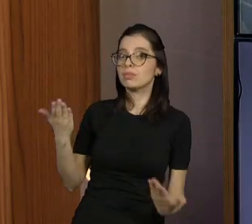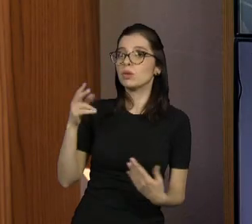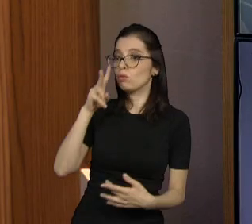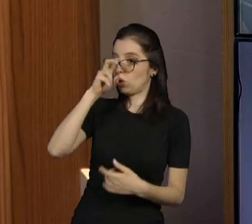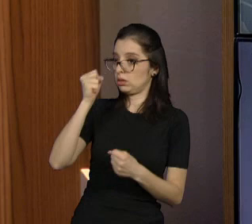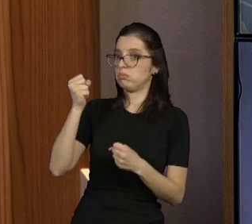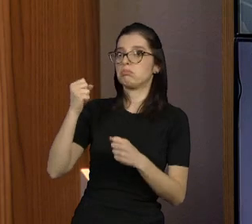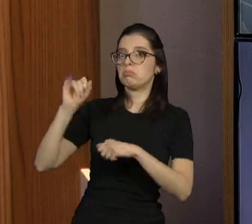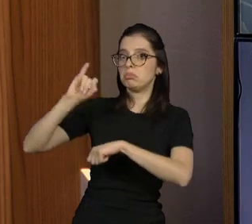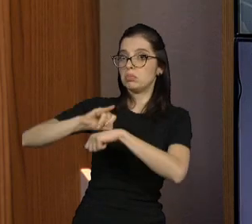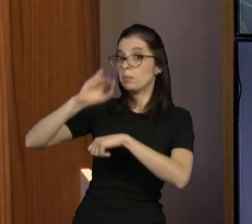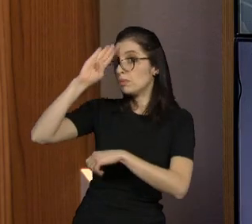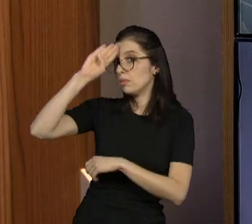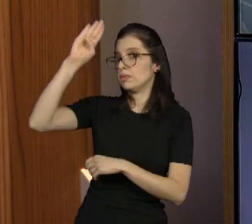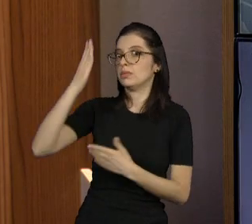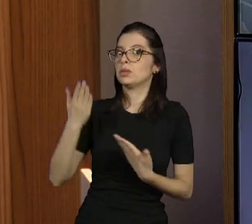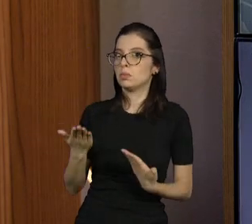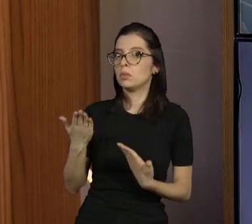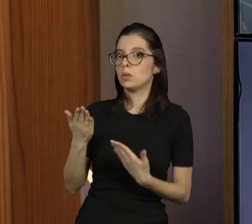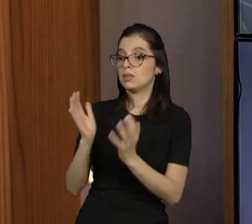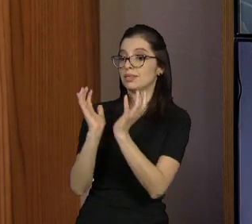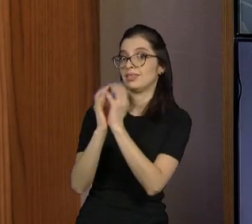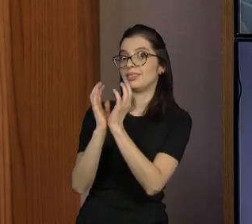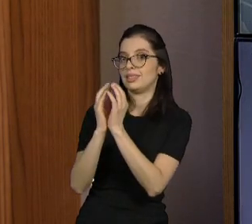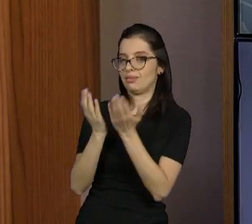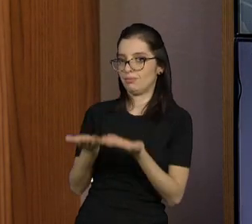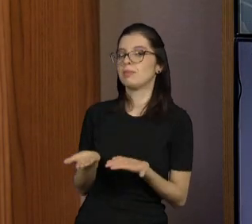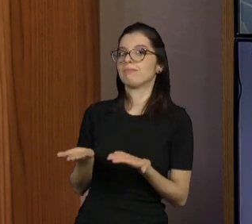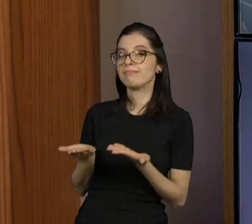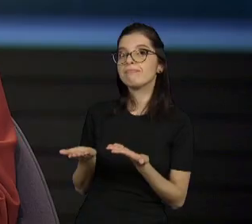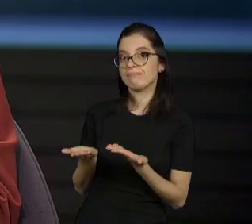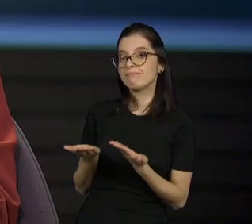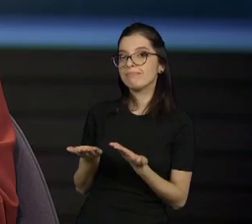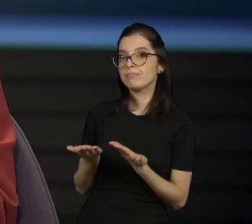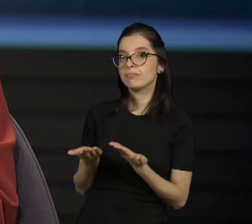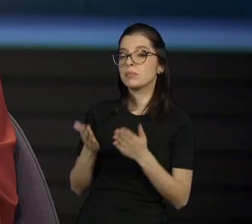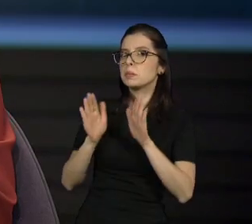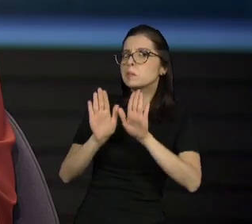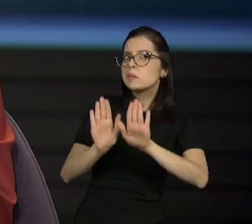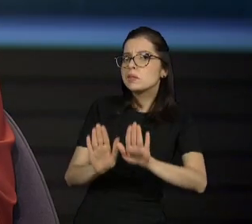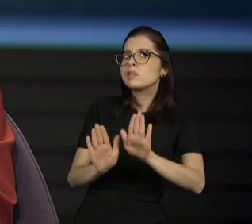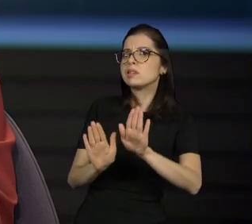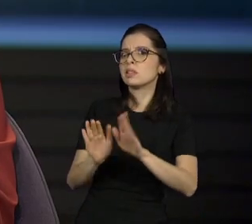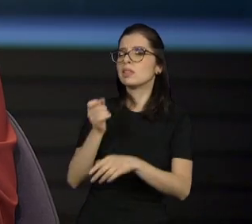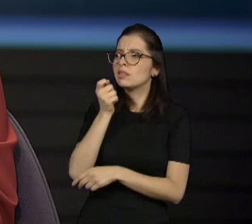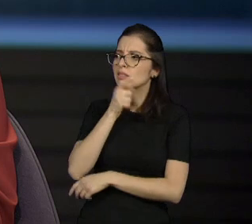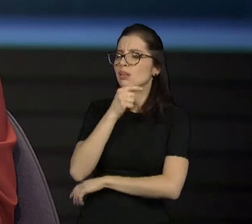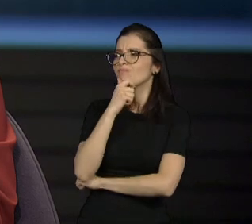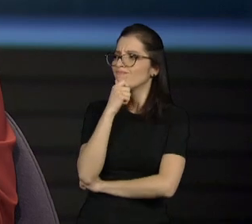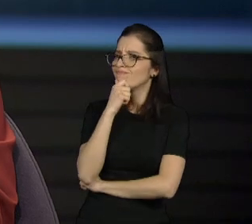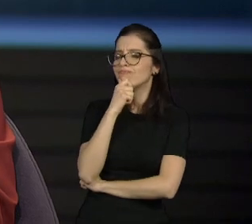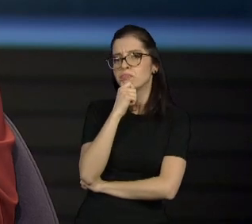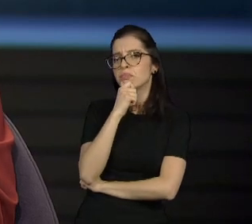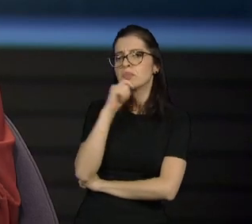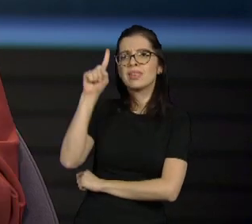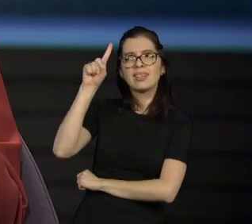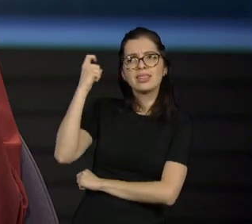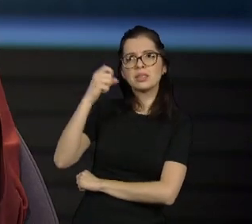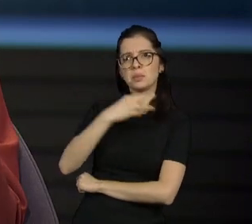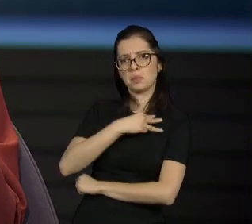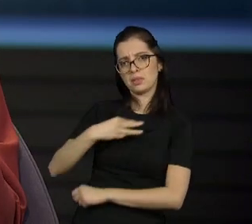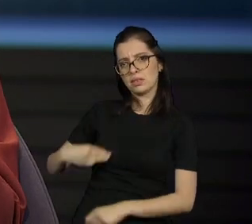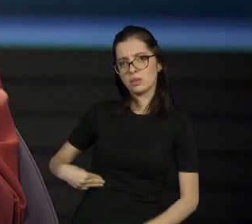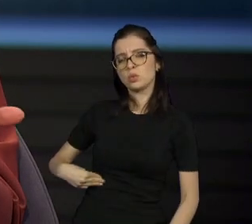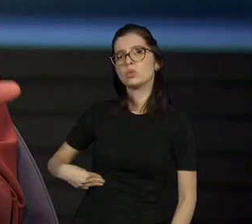capital, Recife, e não tanto no estado. E a situação engraçada é a do ex-ministro da Educação, Mendonça Filho, porque ele é